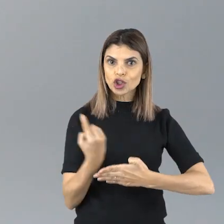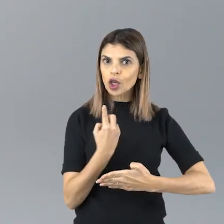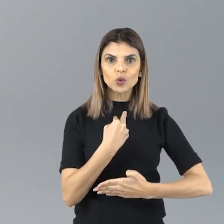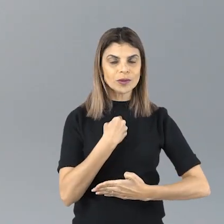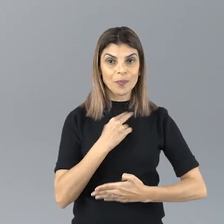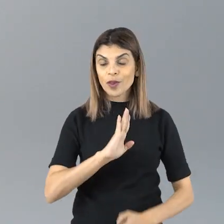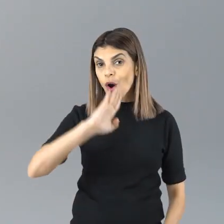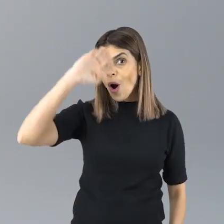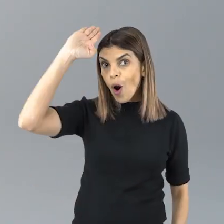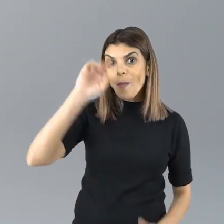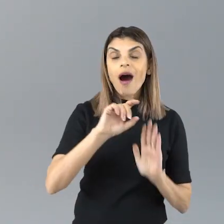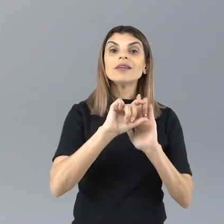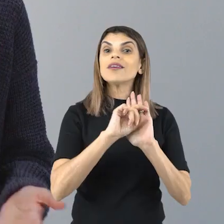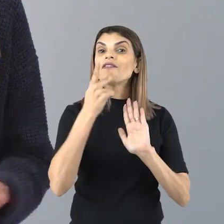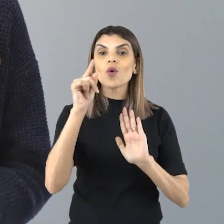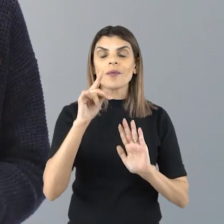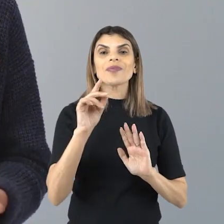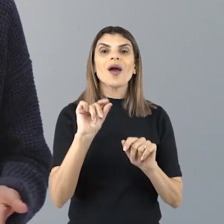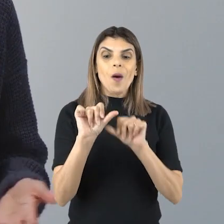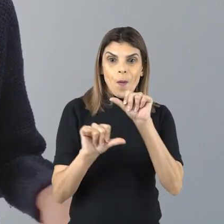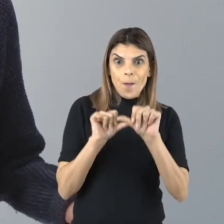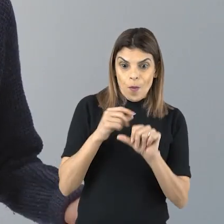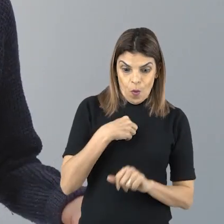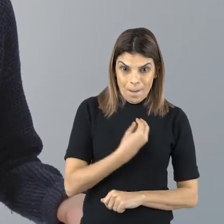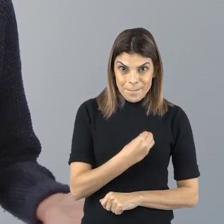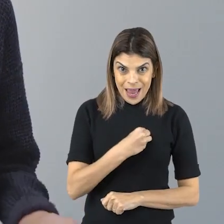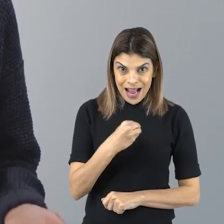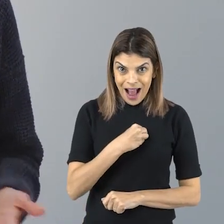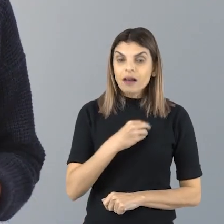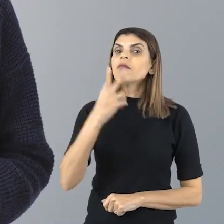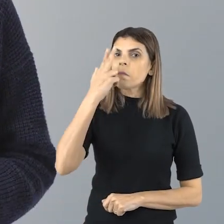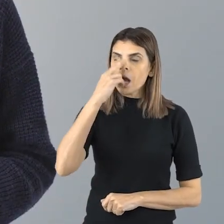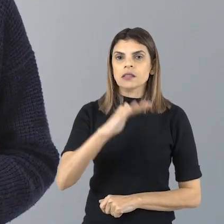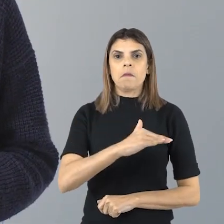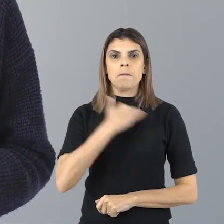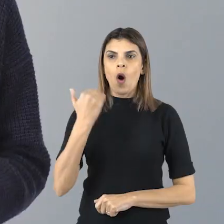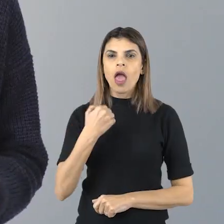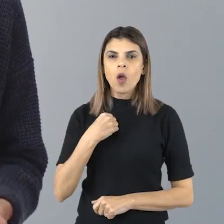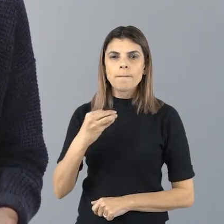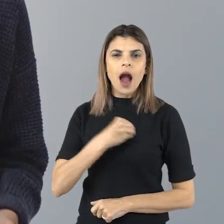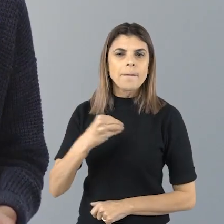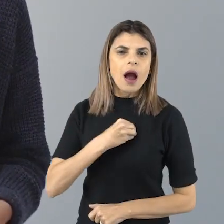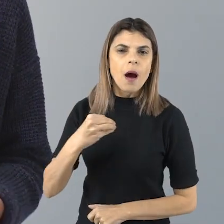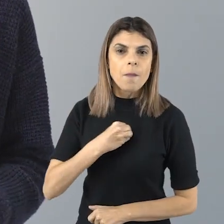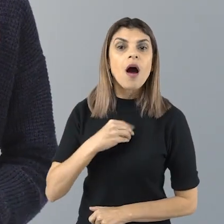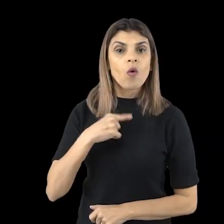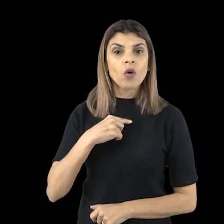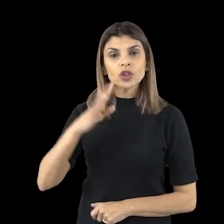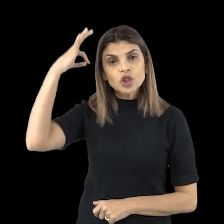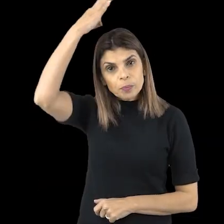6,23 diz que o salário do pecado é a morte. Quando nos desconectamos de Deus, nossa fonte suprema de vida, há uma morte